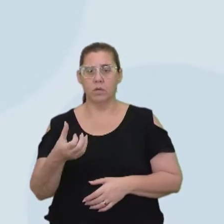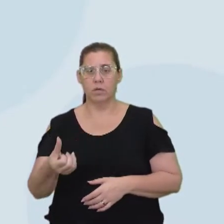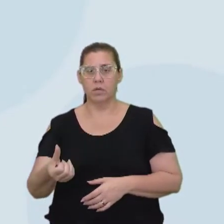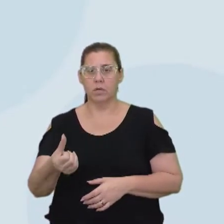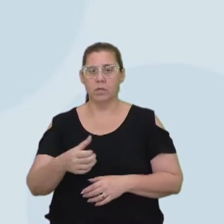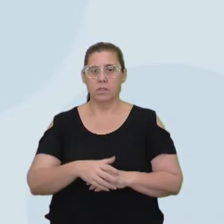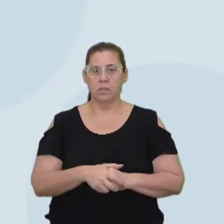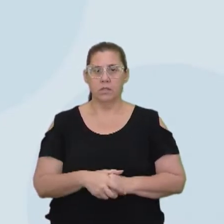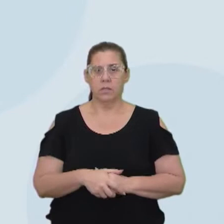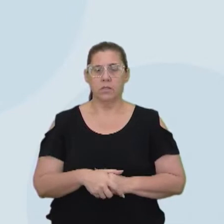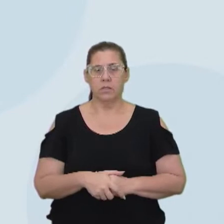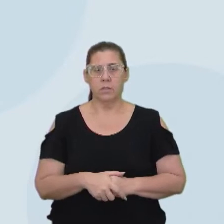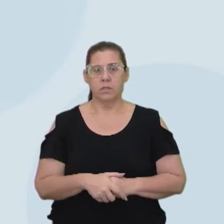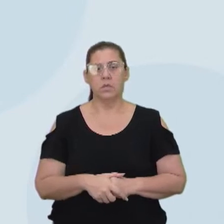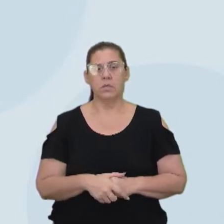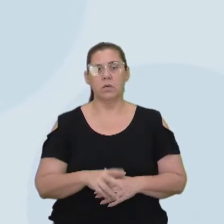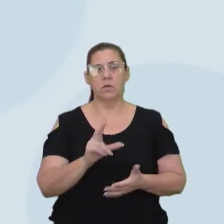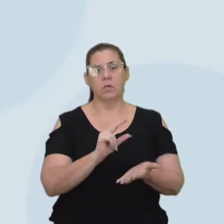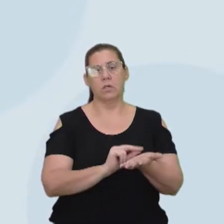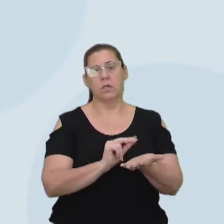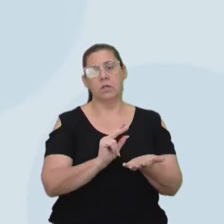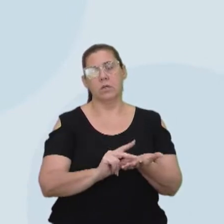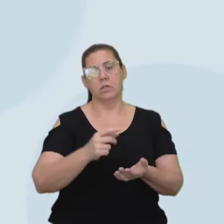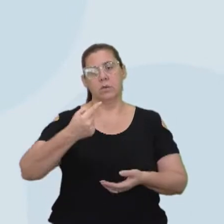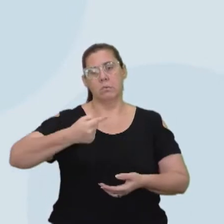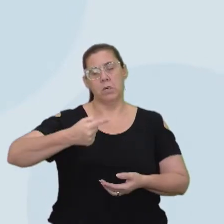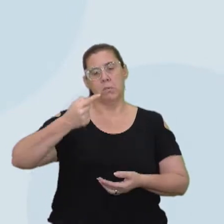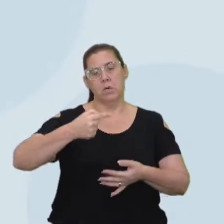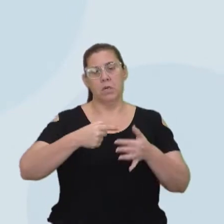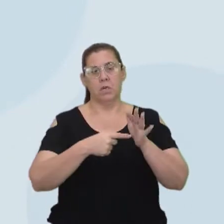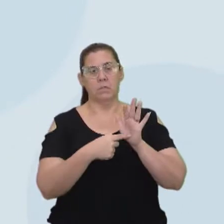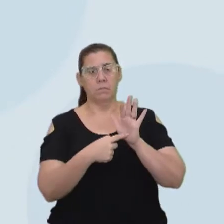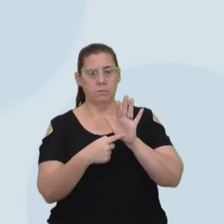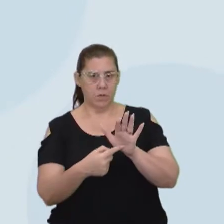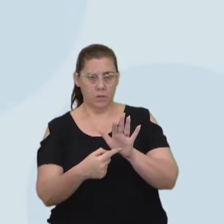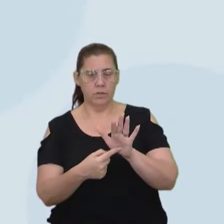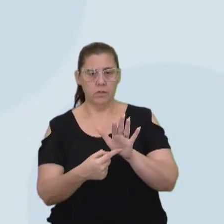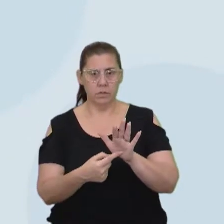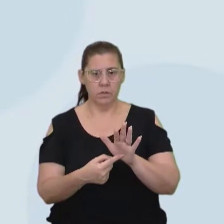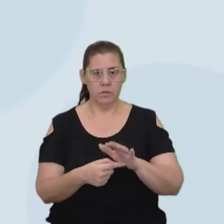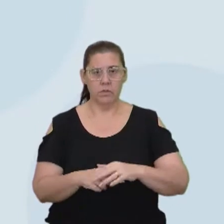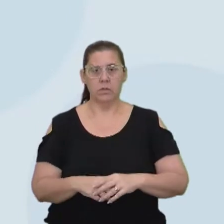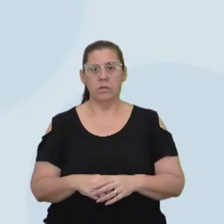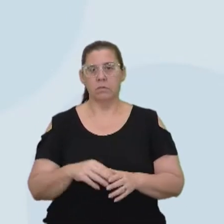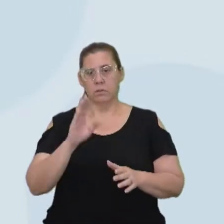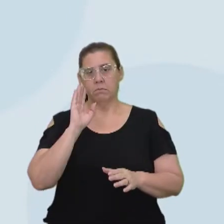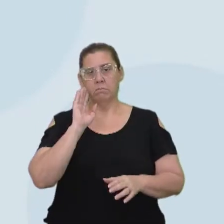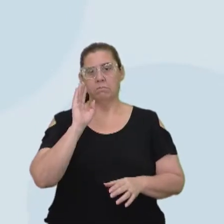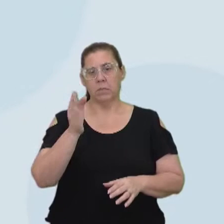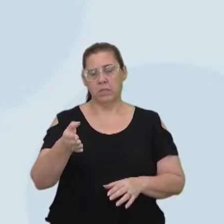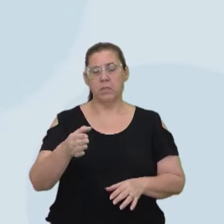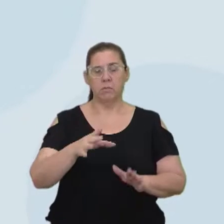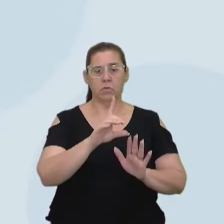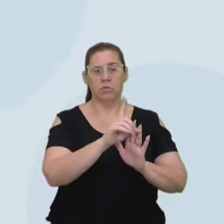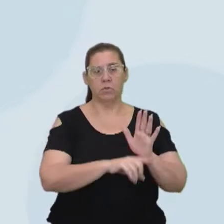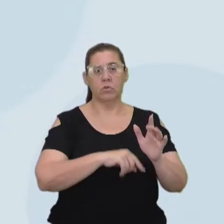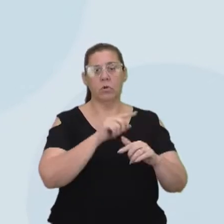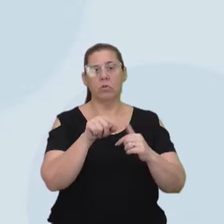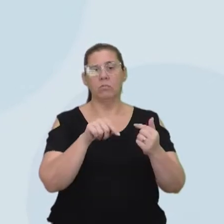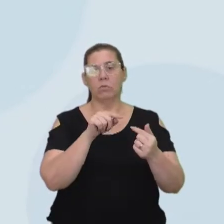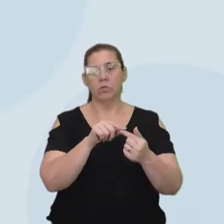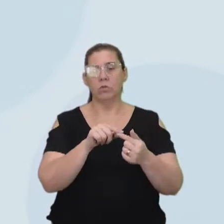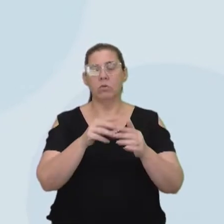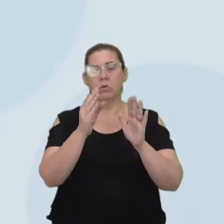11.346. Então, o artigo 1º dessa lei estabelece aí as definições, princípios e diretrizes, né, assim como os objetivos e